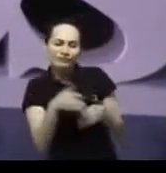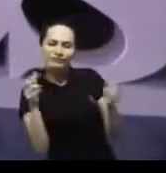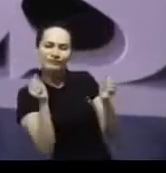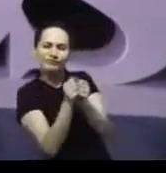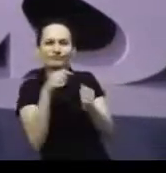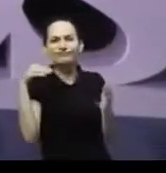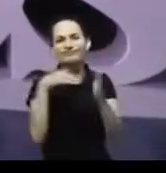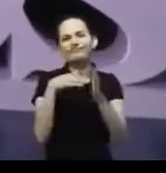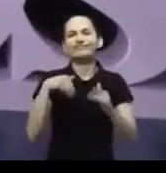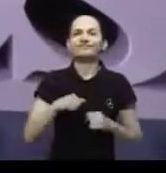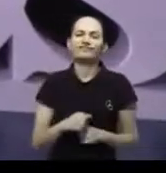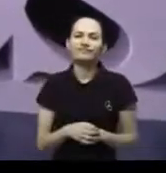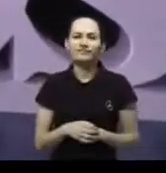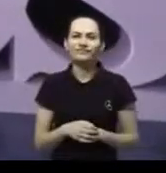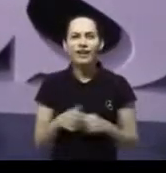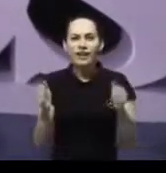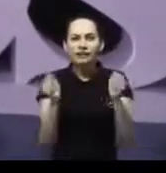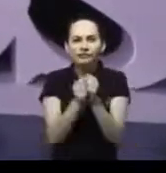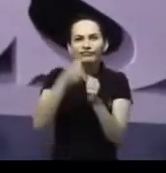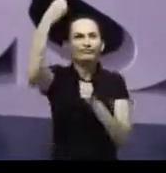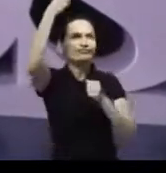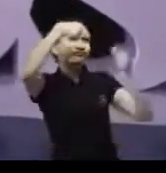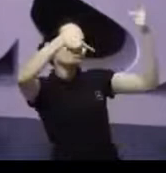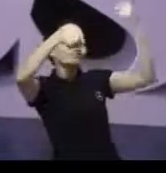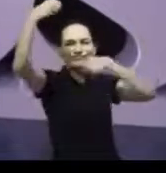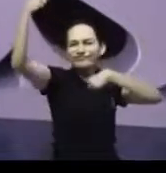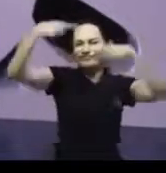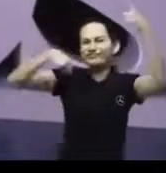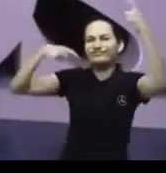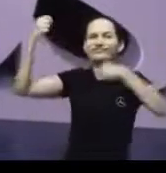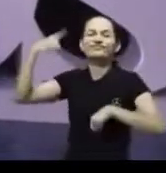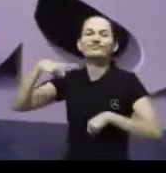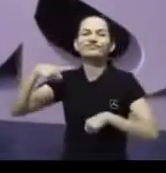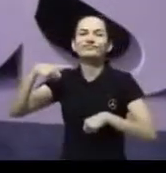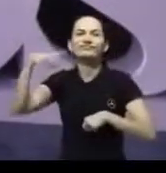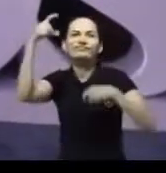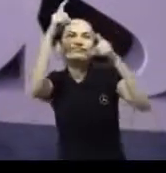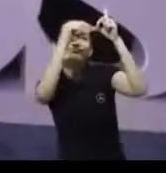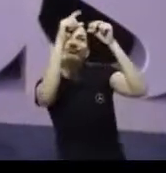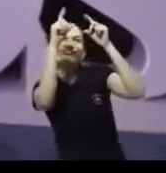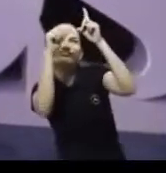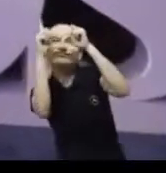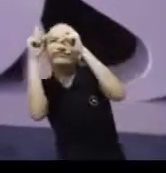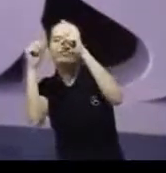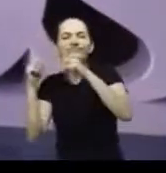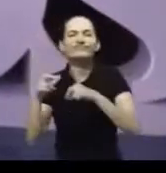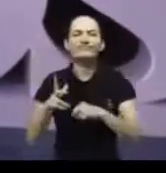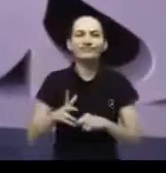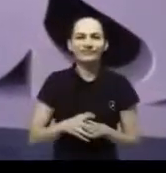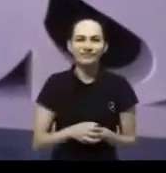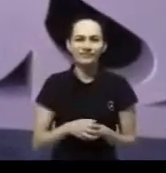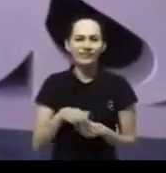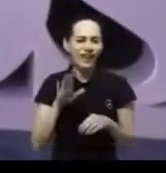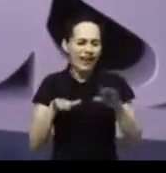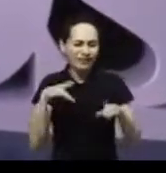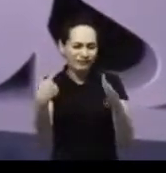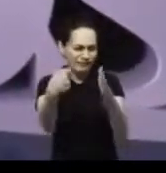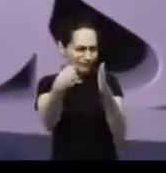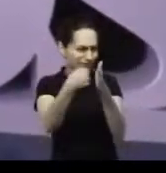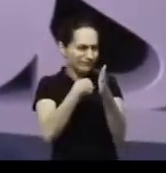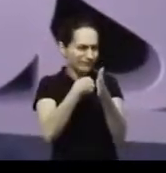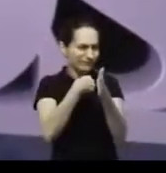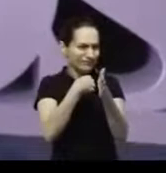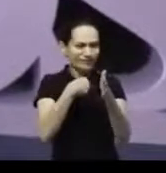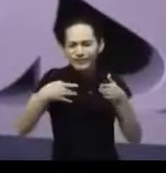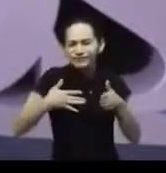juntos até aqui juntos e iluminados por uma estrela e às vezes eu me pergunto